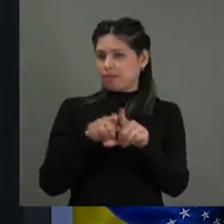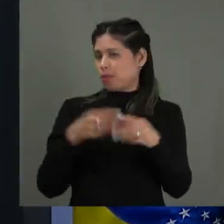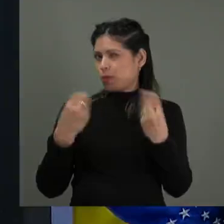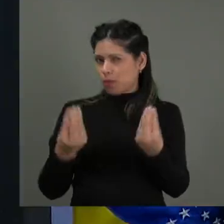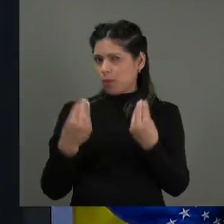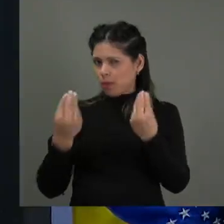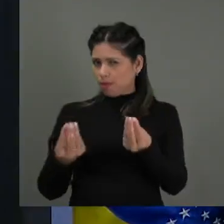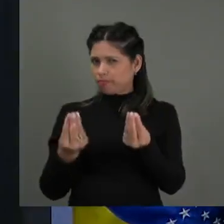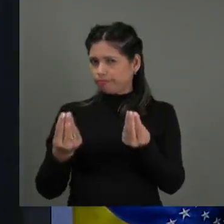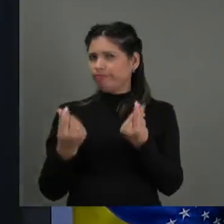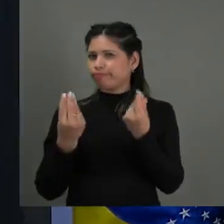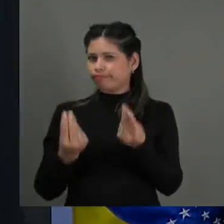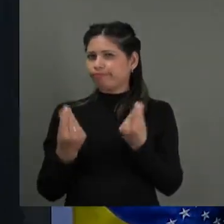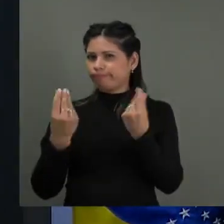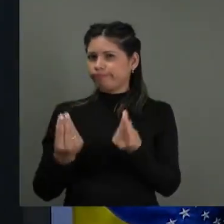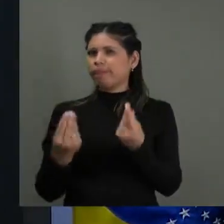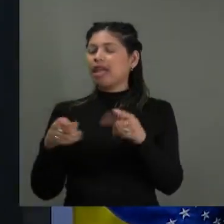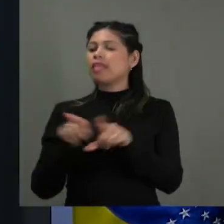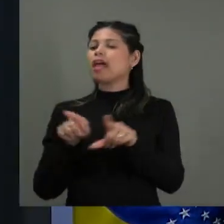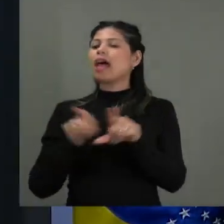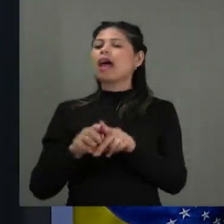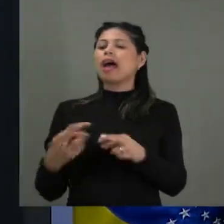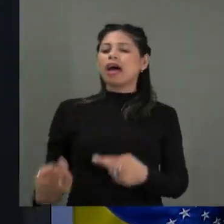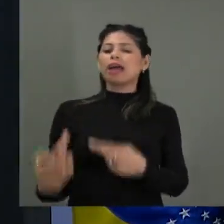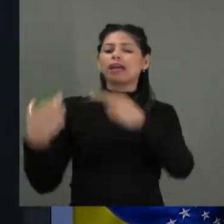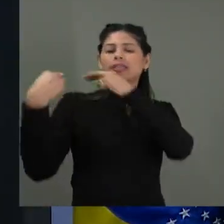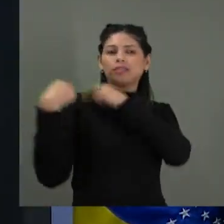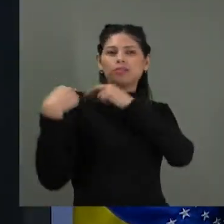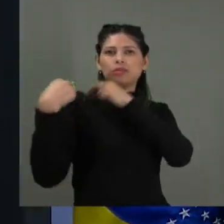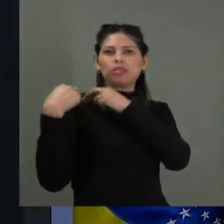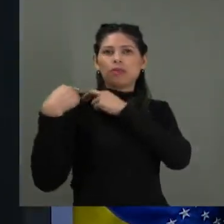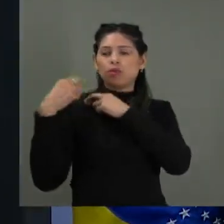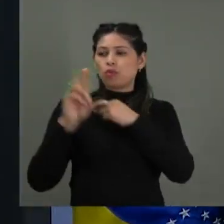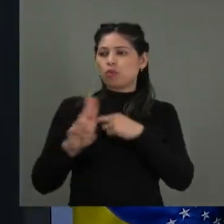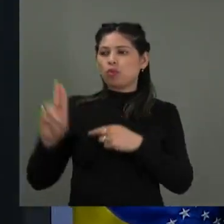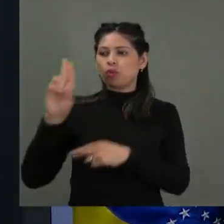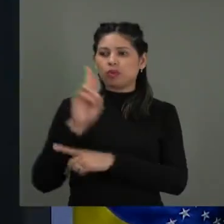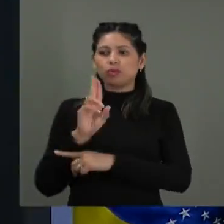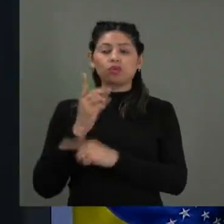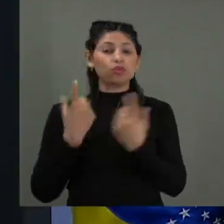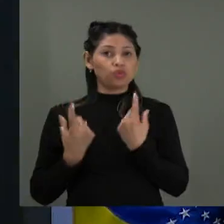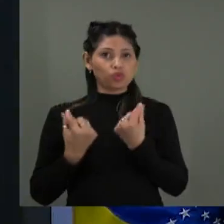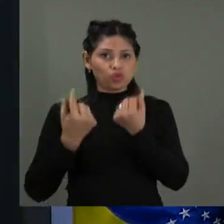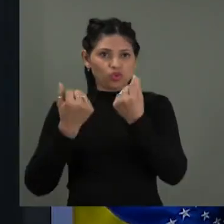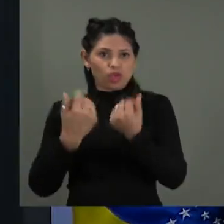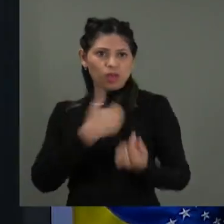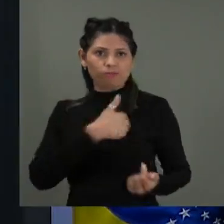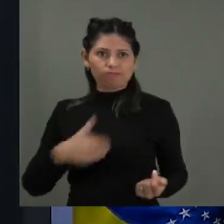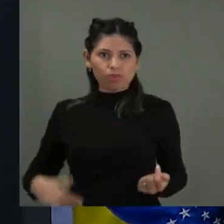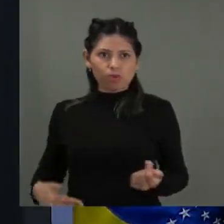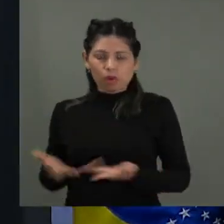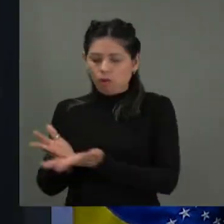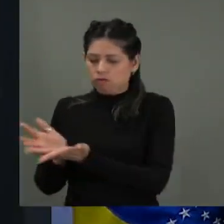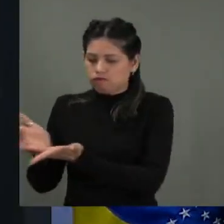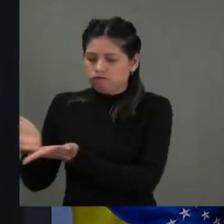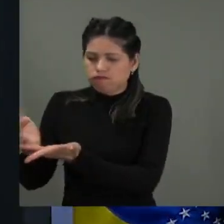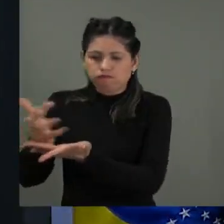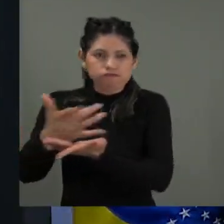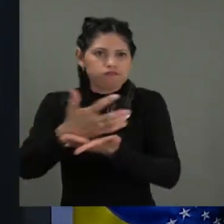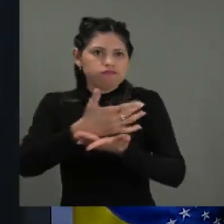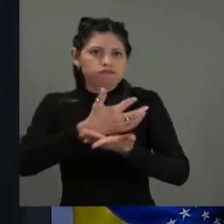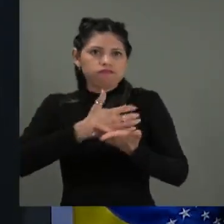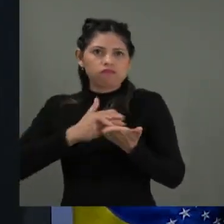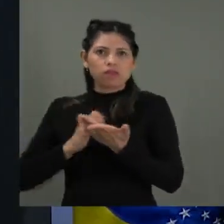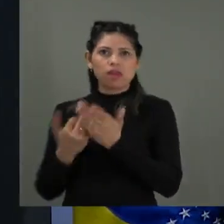vontade política e responsabilidade no uso dos recursos públicos arrecadados dos impostos retirados